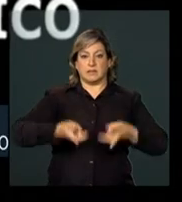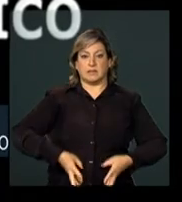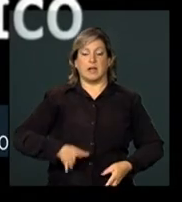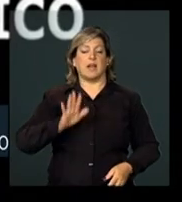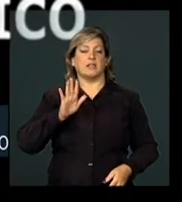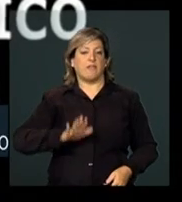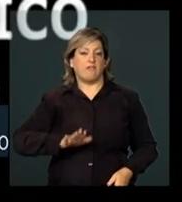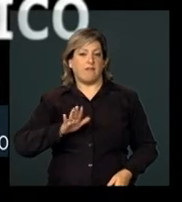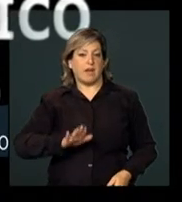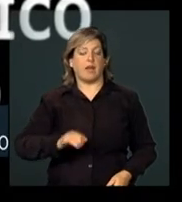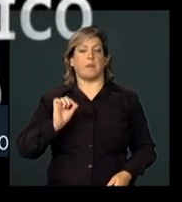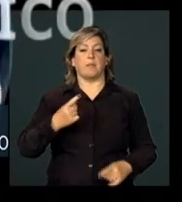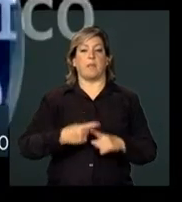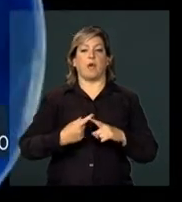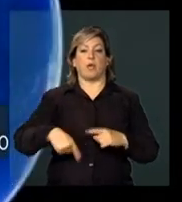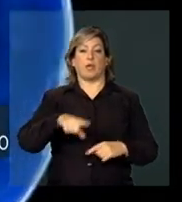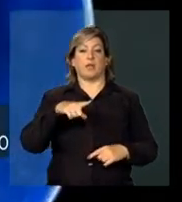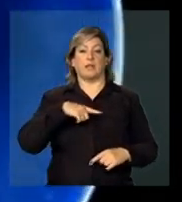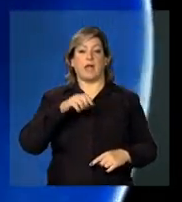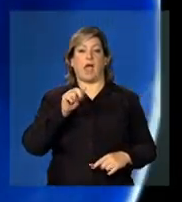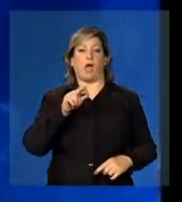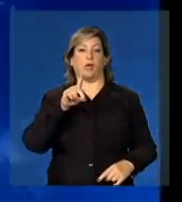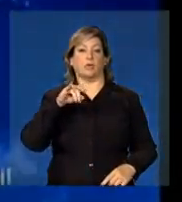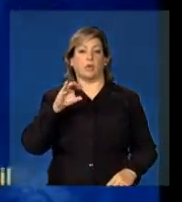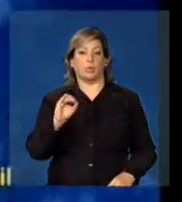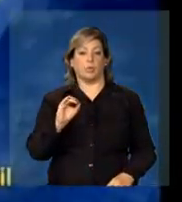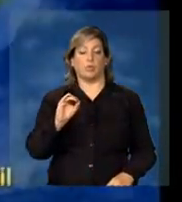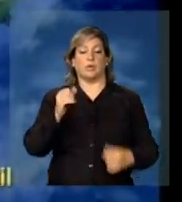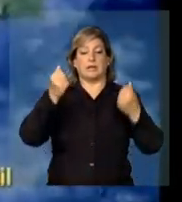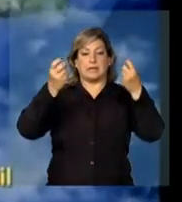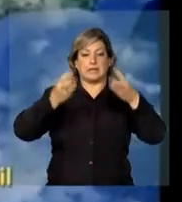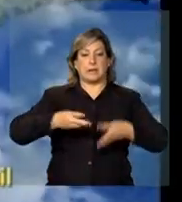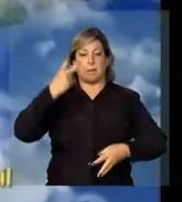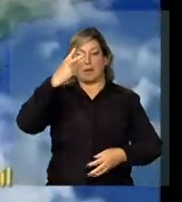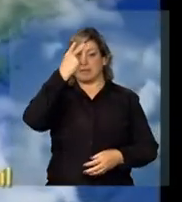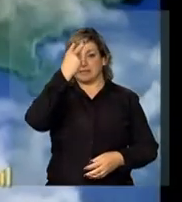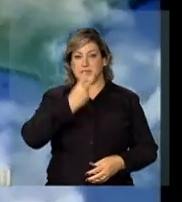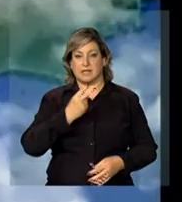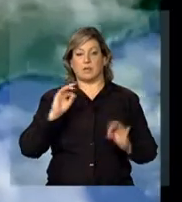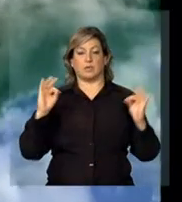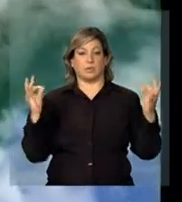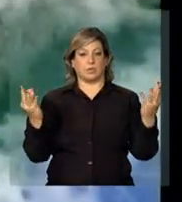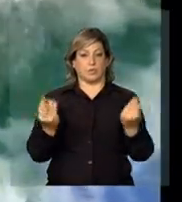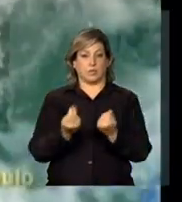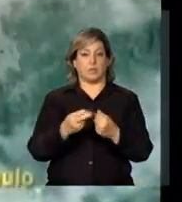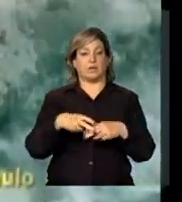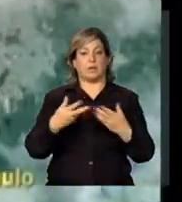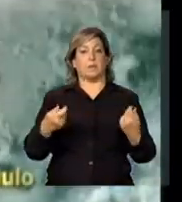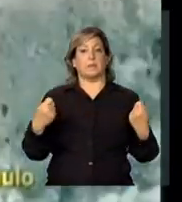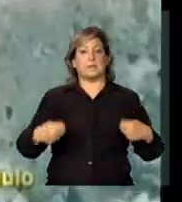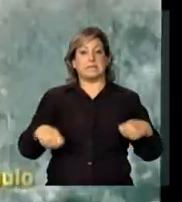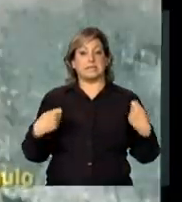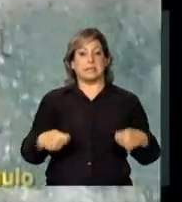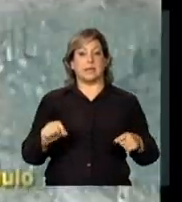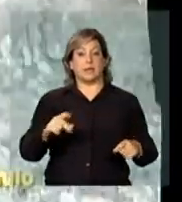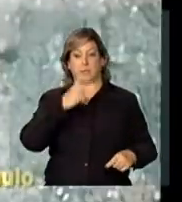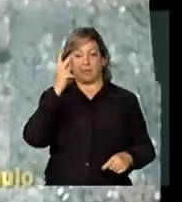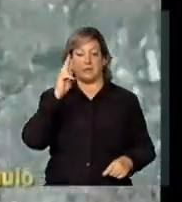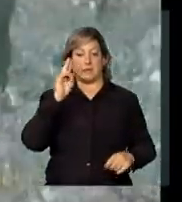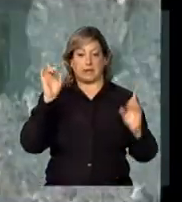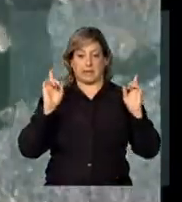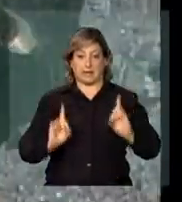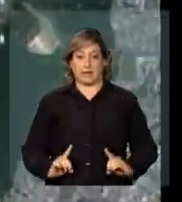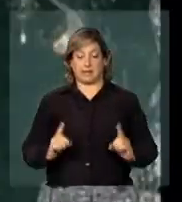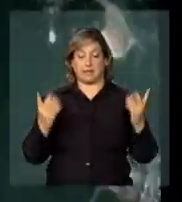alguma lentidão porque nós estamos com áudio descrição como em todos os eventos do Palácio e portanto precisamos que as pessoas